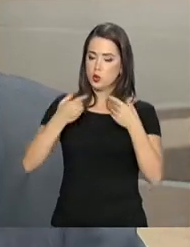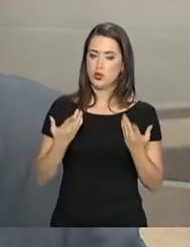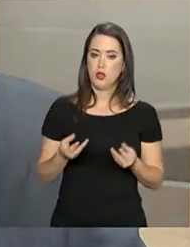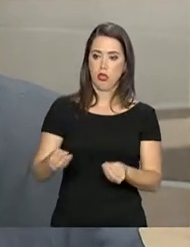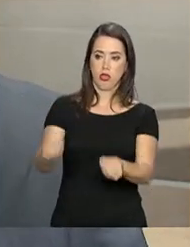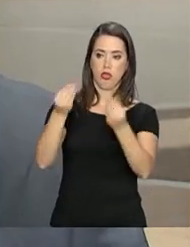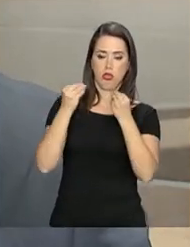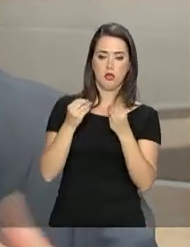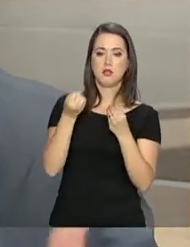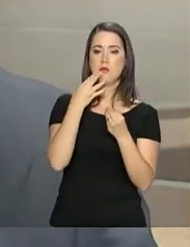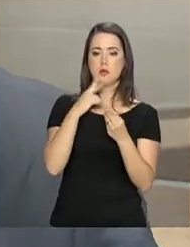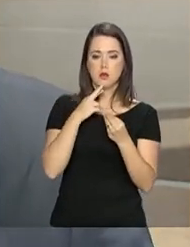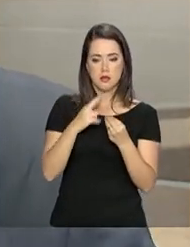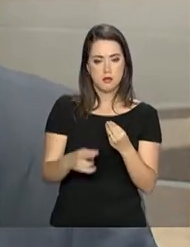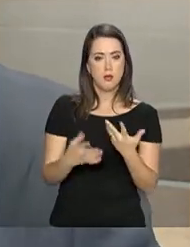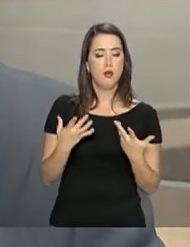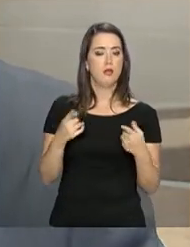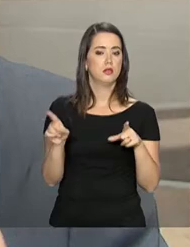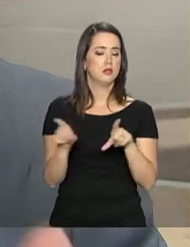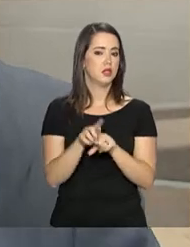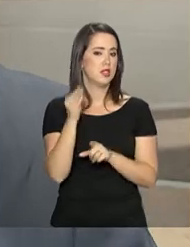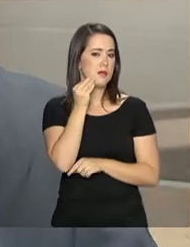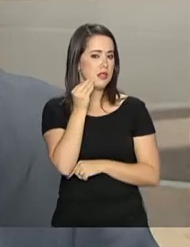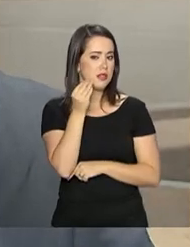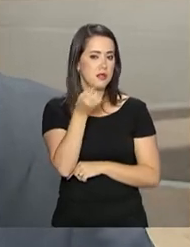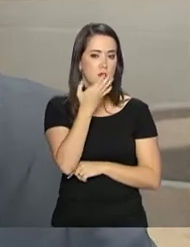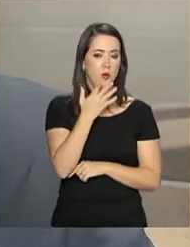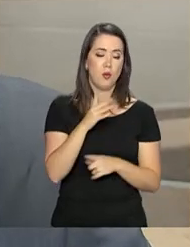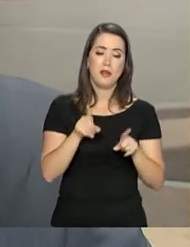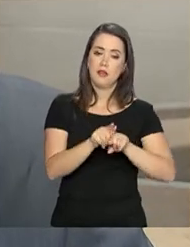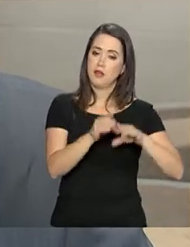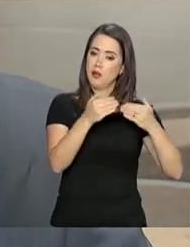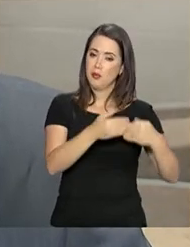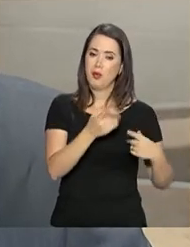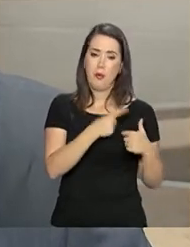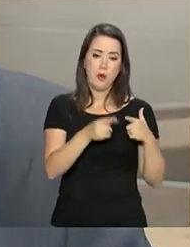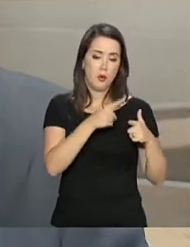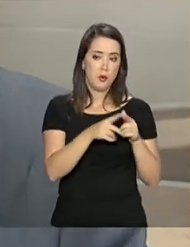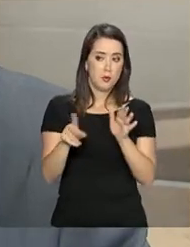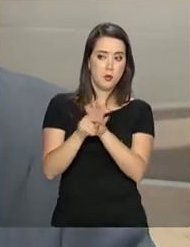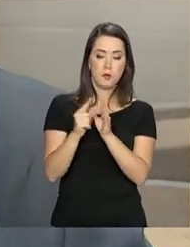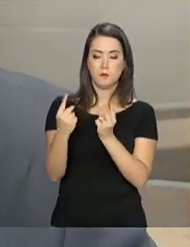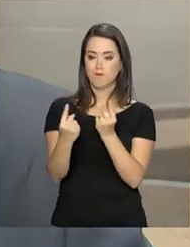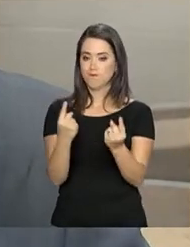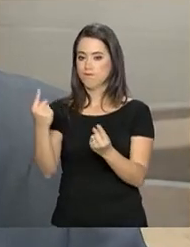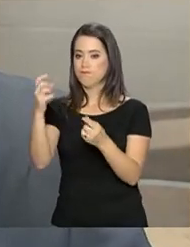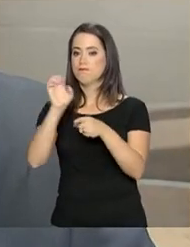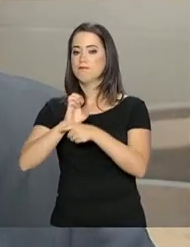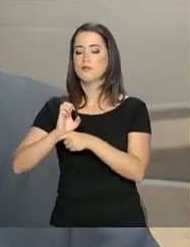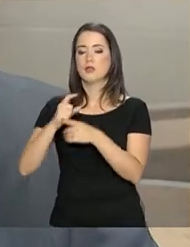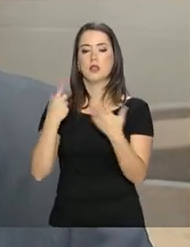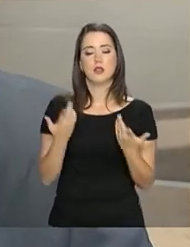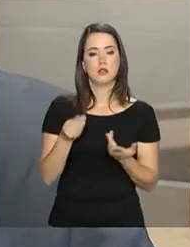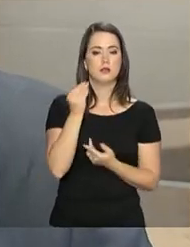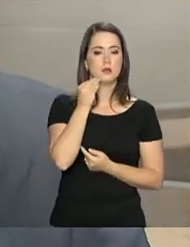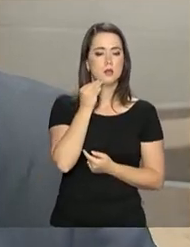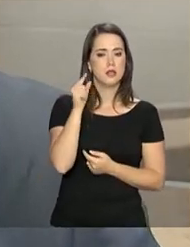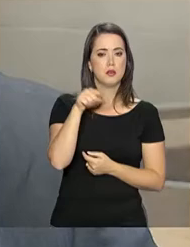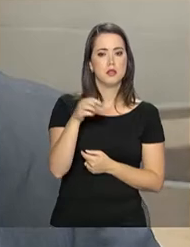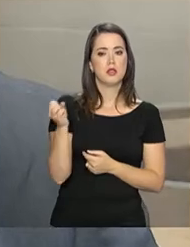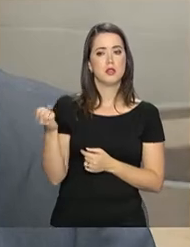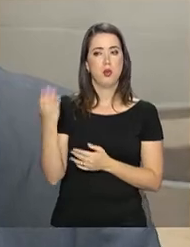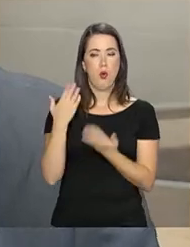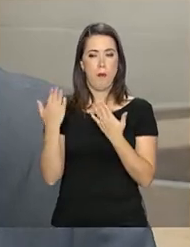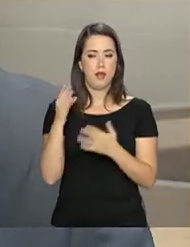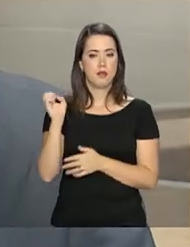trazendo boas experiências é problemas que se enfrentam no estado e tentar que com essa experiência da união